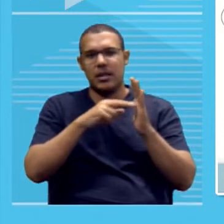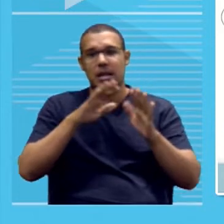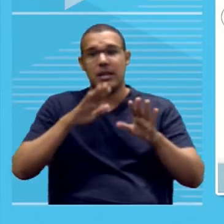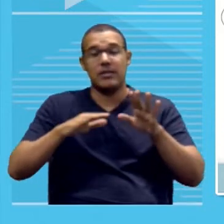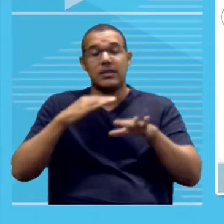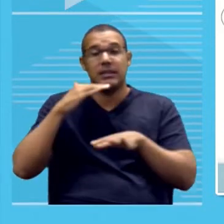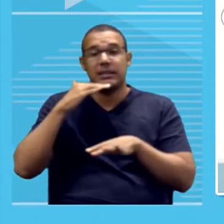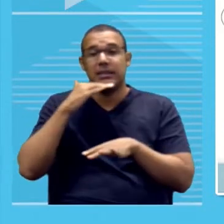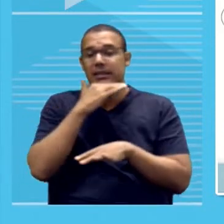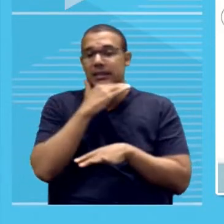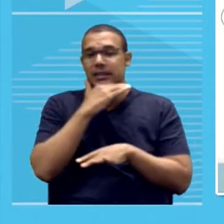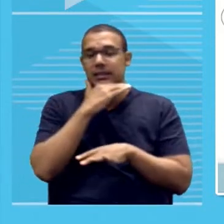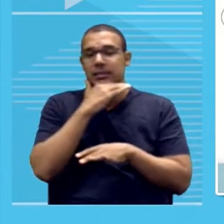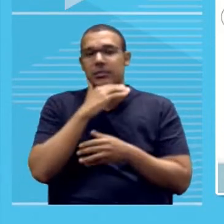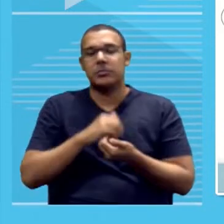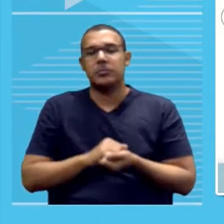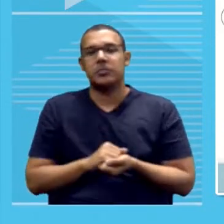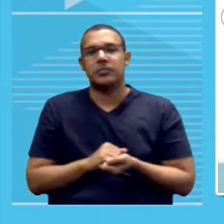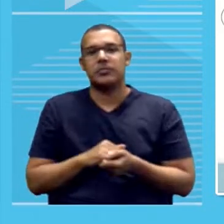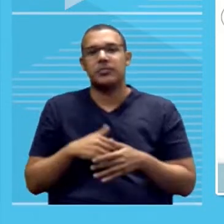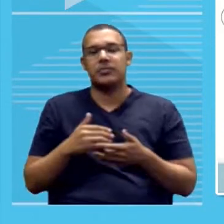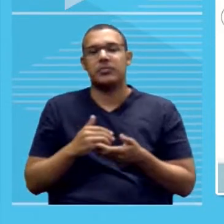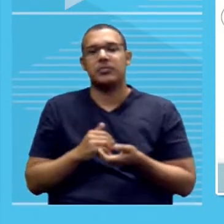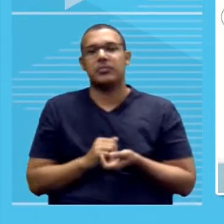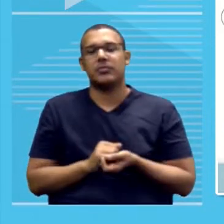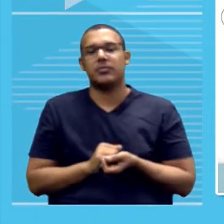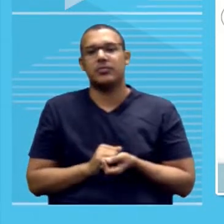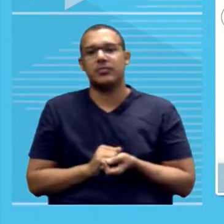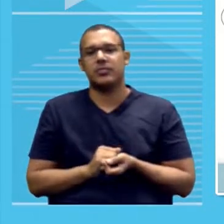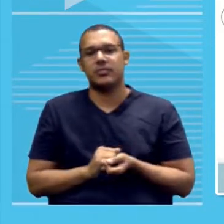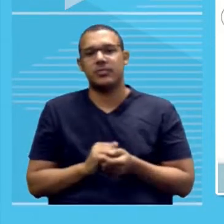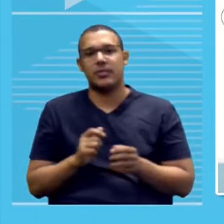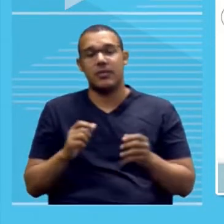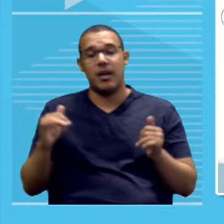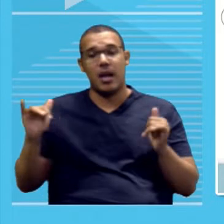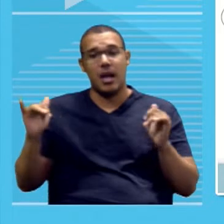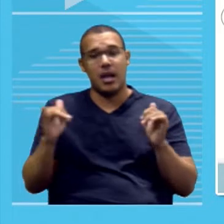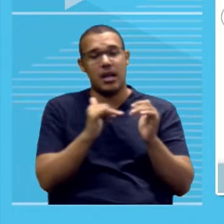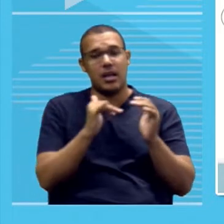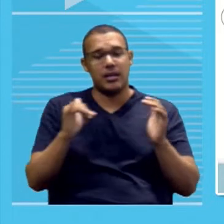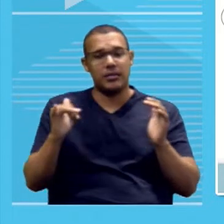esquentando, certo? Isso é um resistor, porque ele vai pegar aquela energia